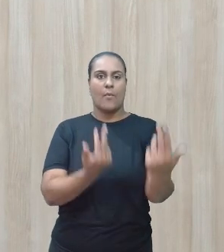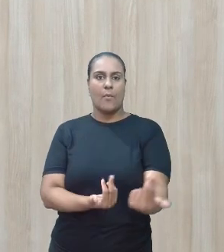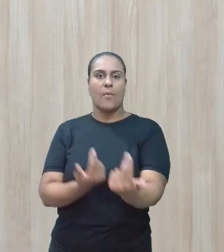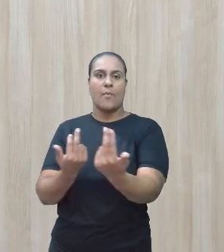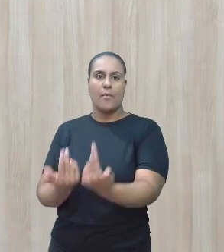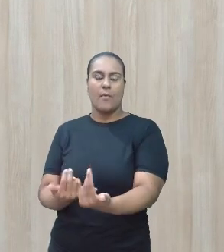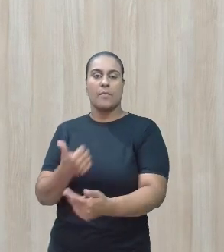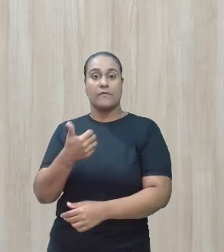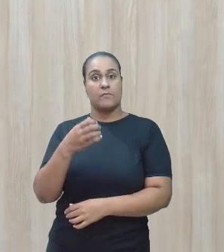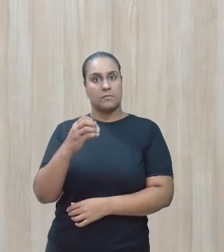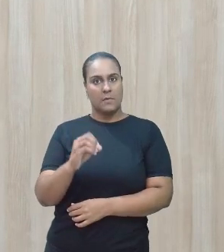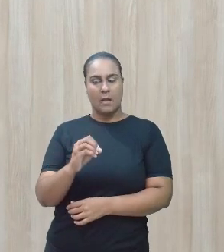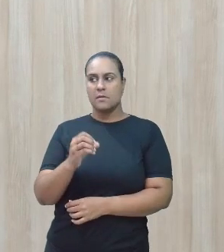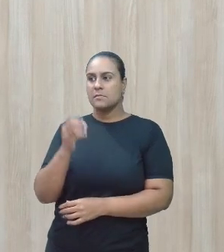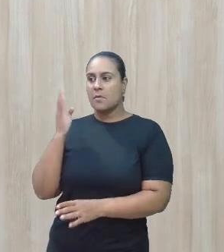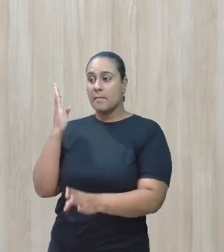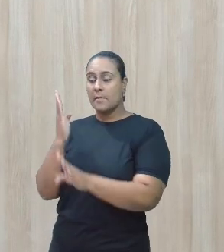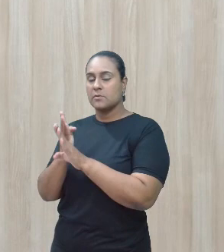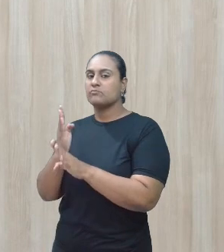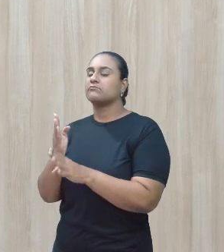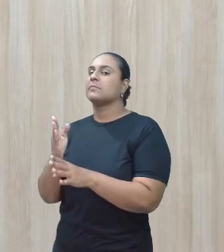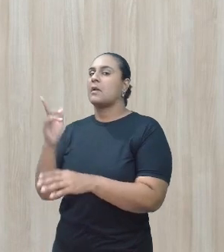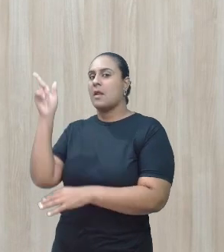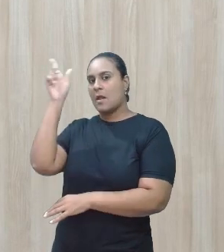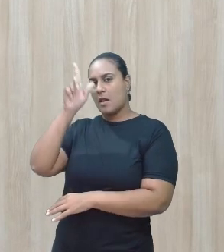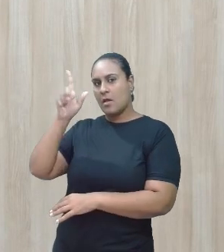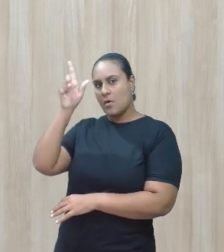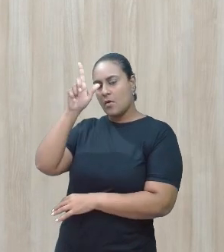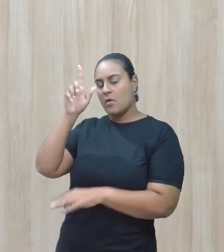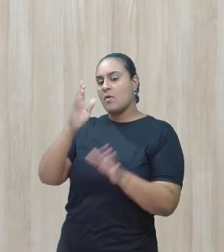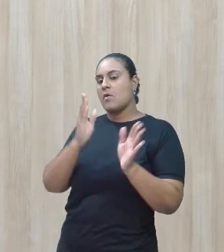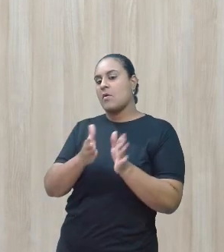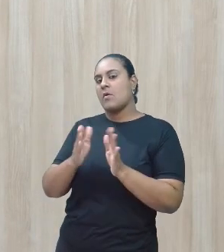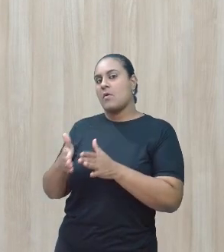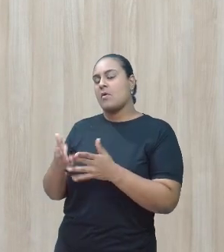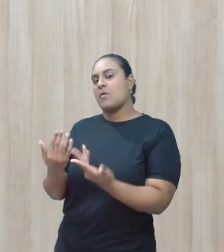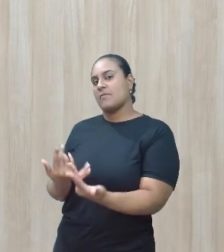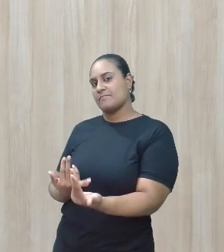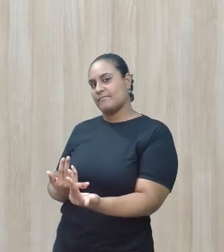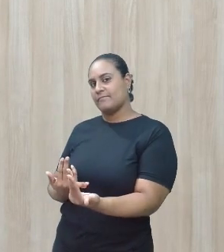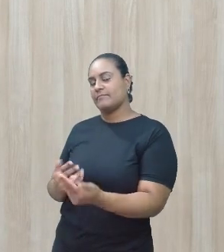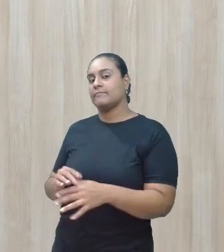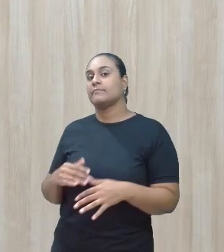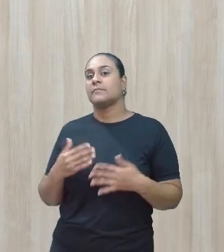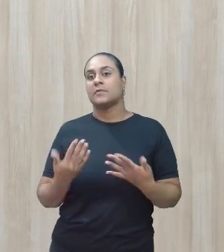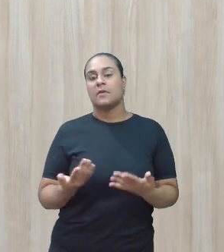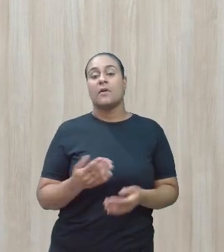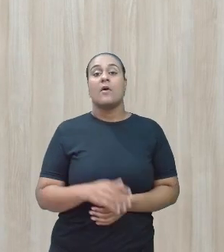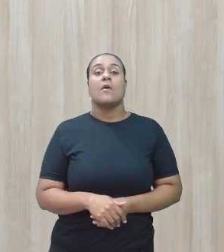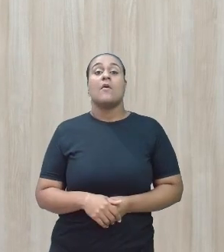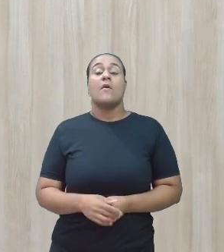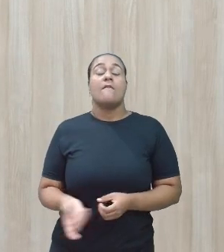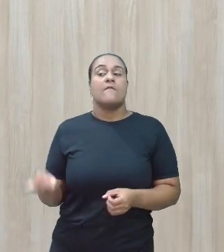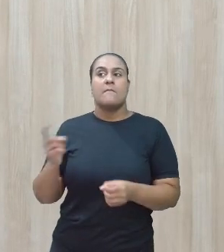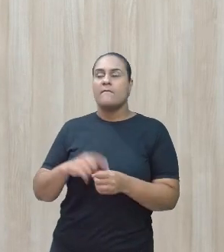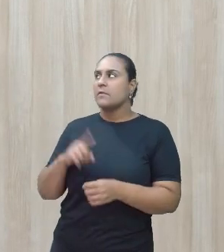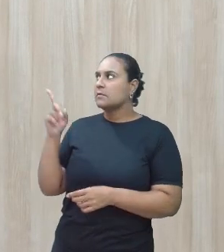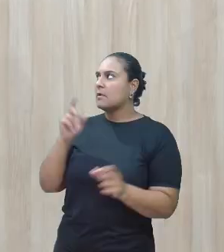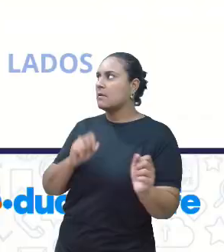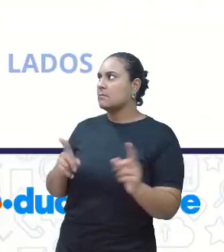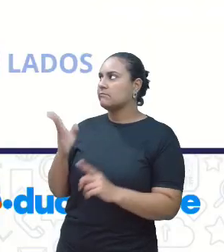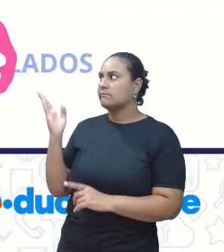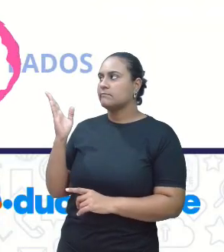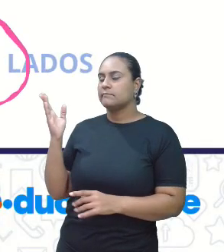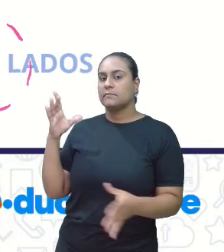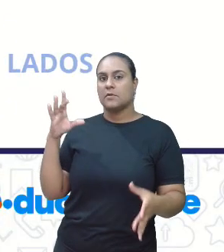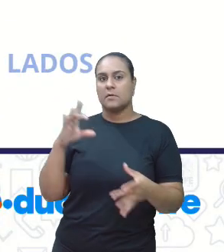10º elemento, ela tem que ser a mesma lógica que eu estabeleci com os anteriores. Então, vamos voltar aqui na tela para a gente estabelecer